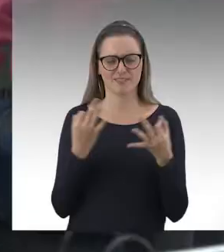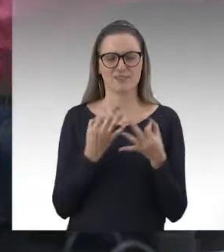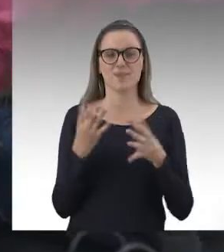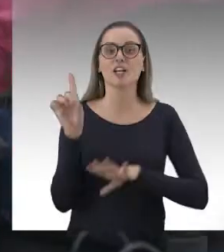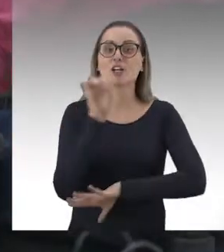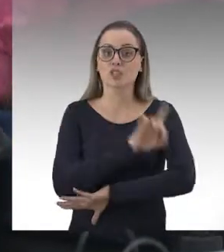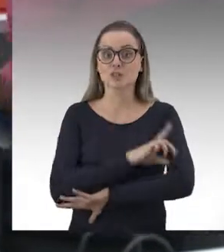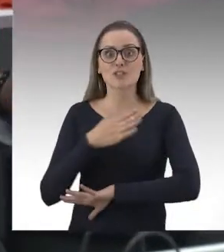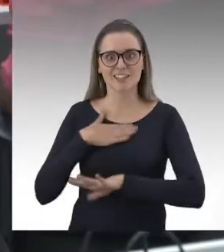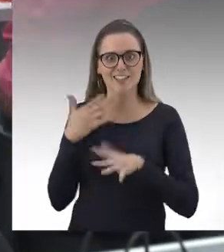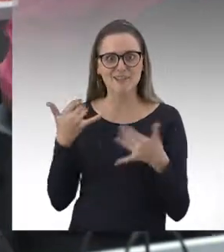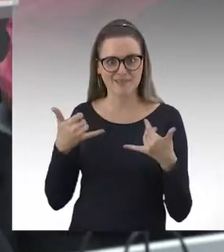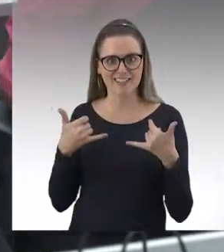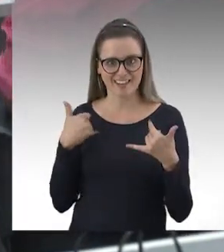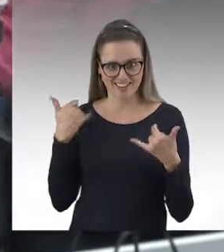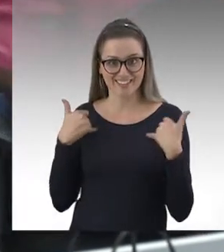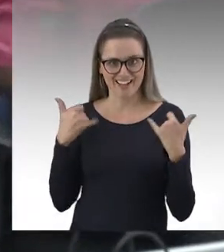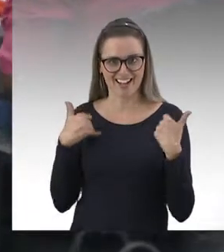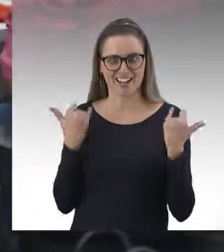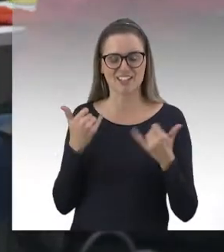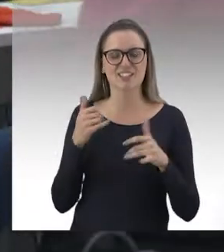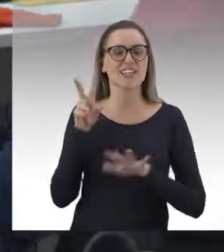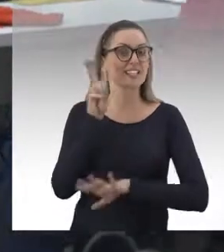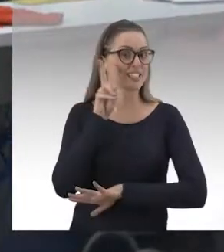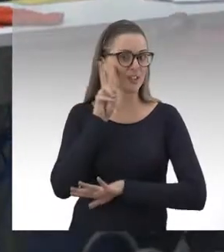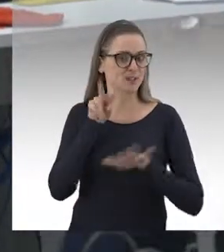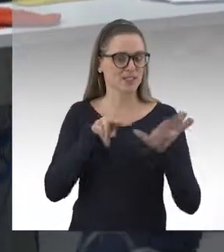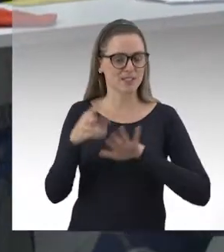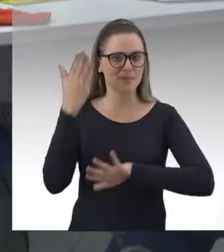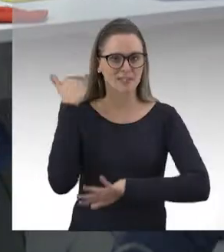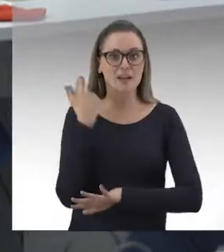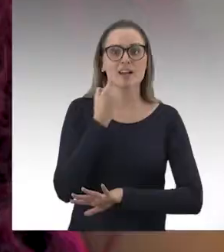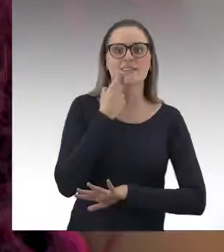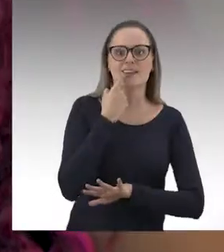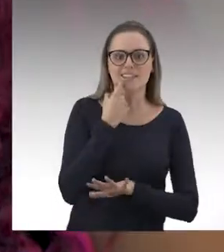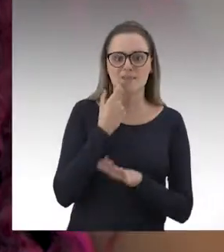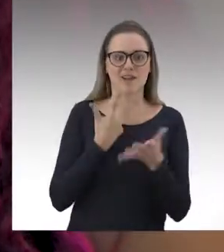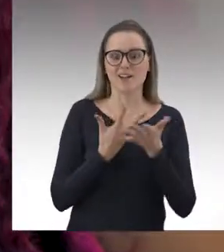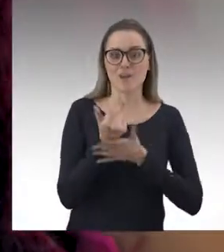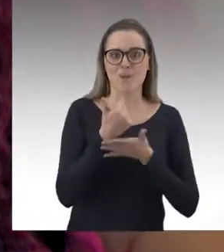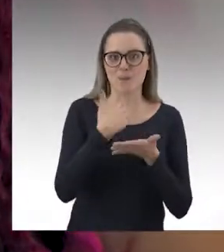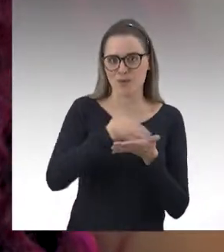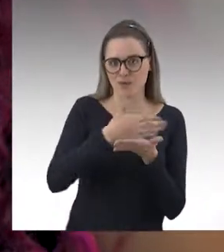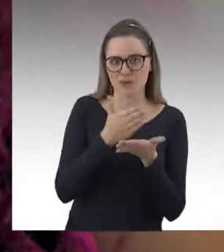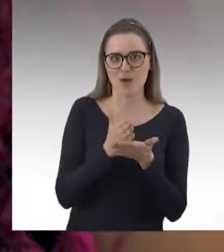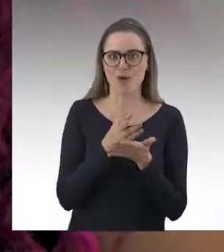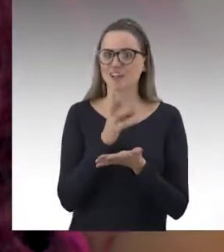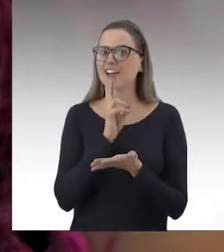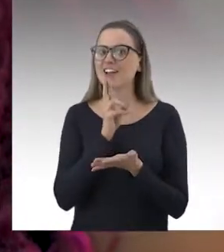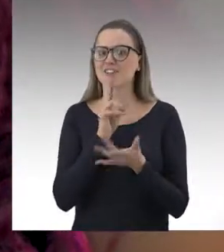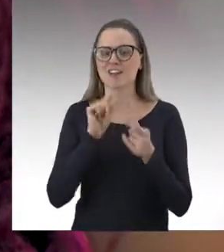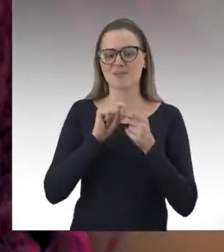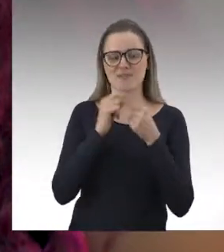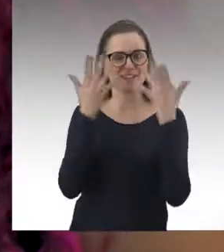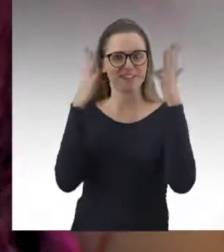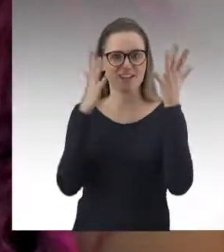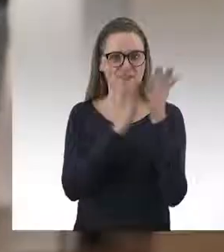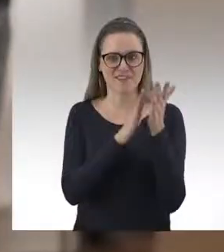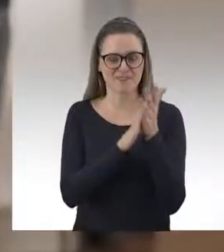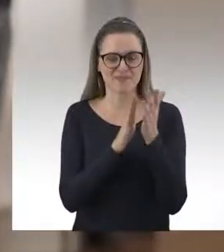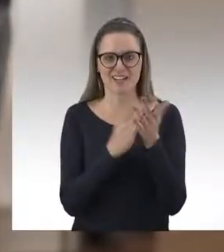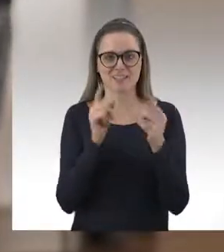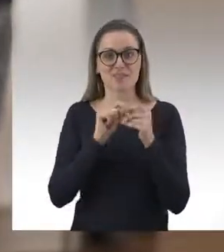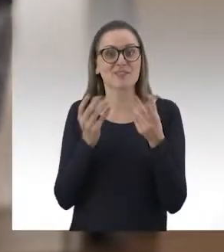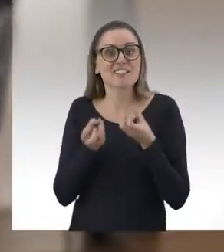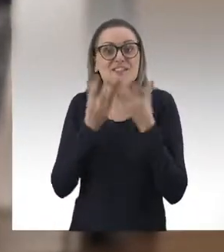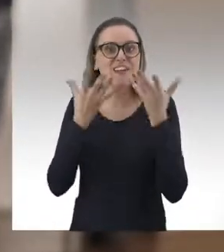do meu aniversário, que foi na segunda-feira, na semana passada, na sexta, eles compraram torta pra mim e refri pra fazer um parabéns, pra fazer uma festinha pra